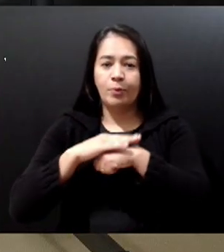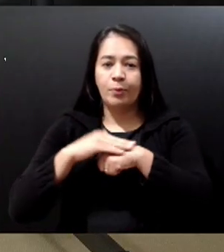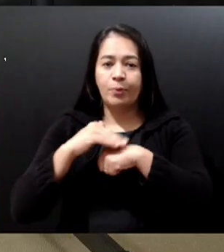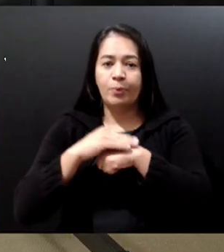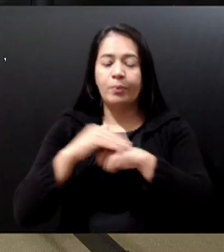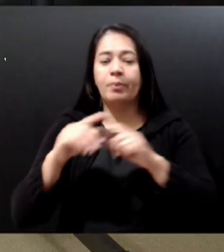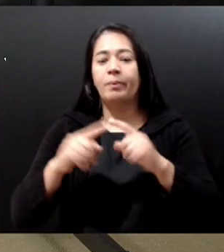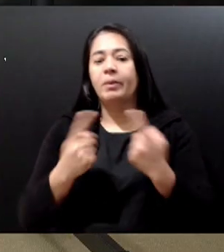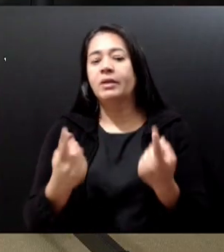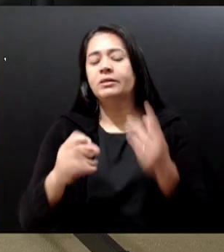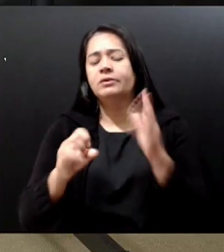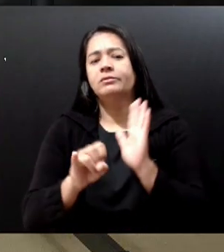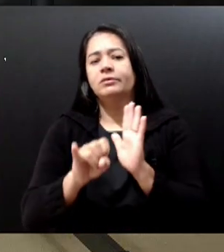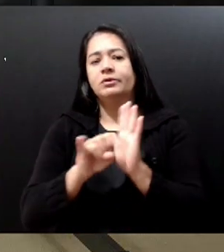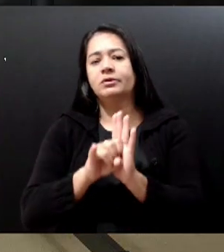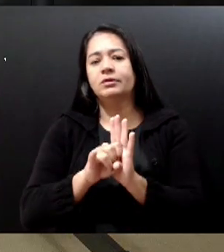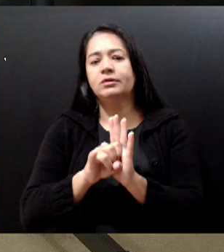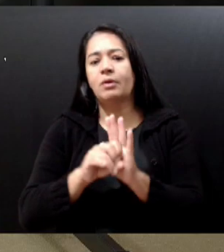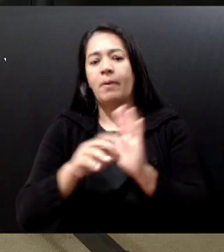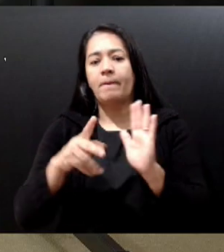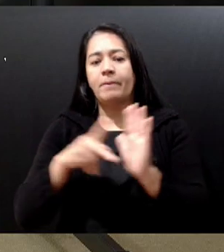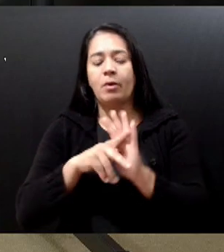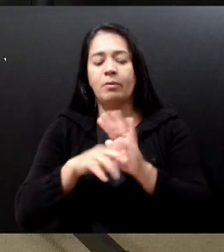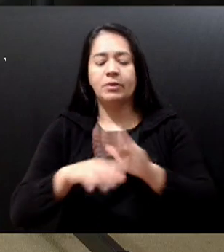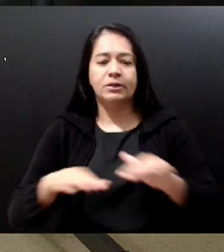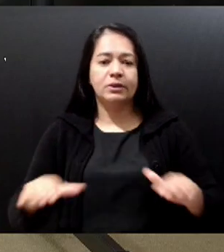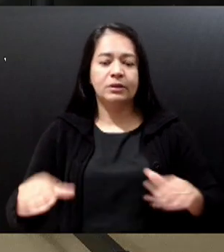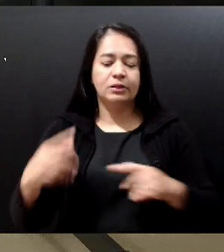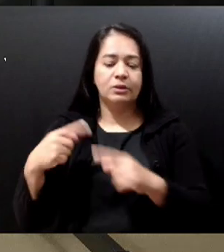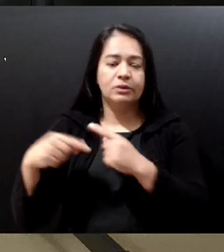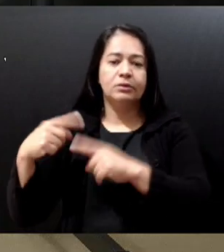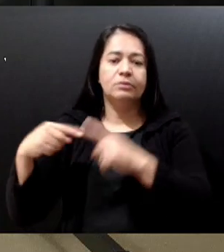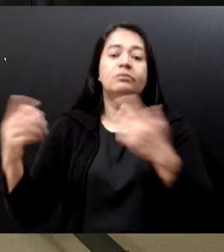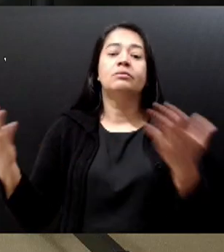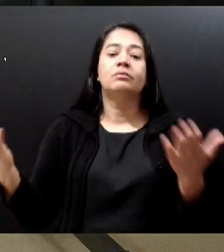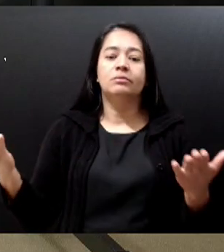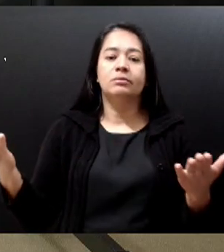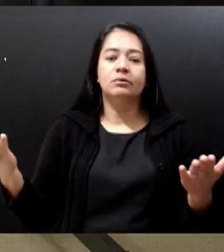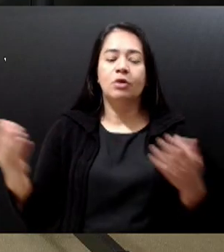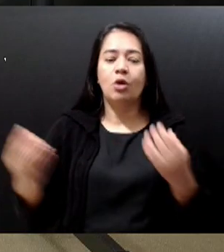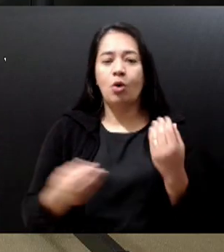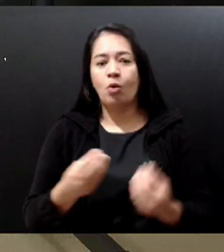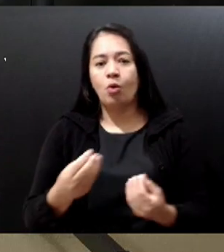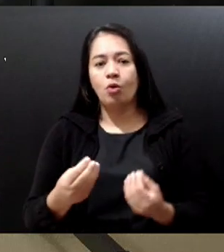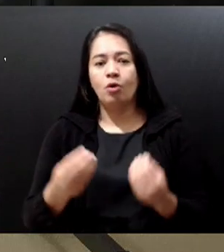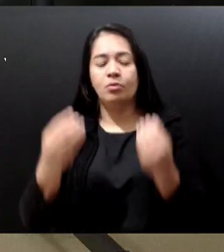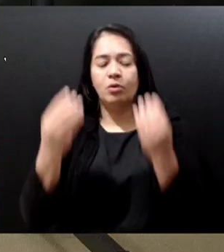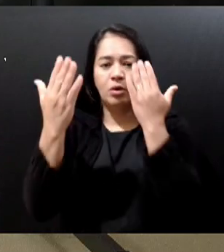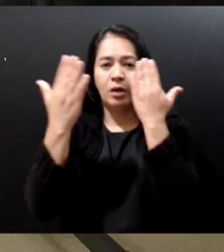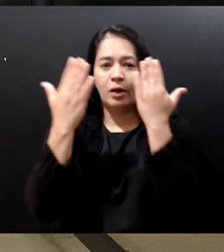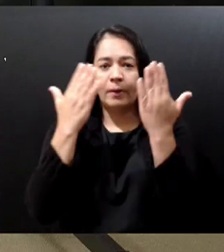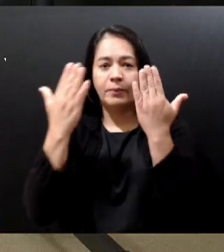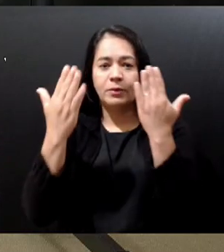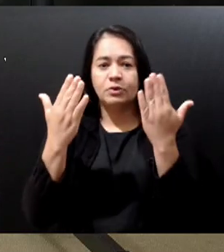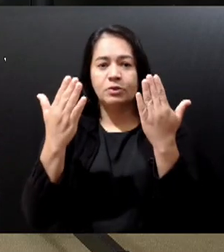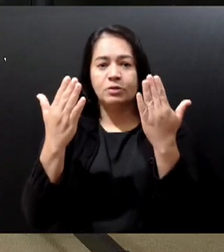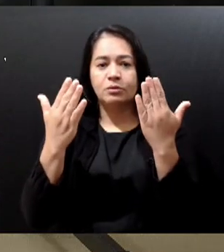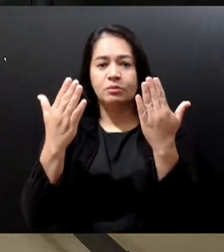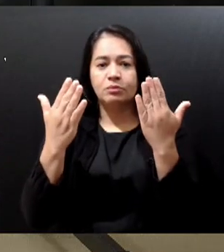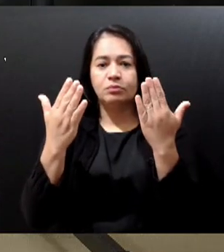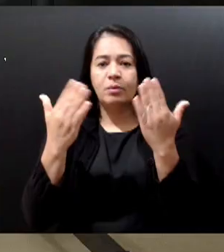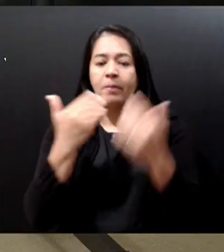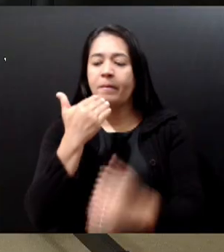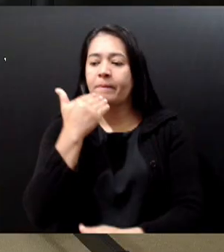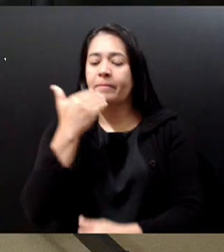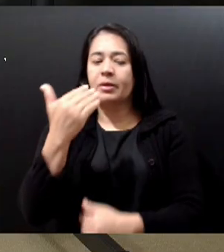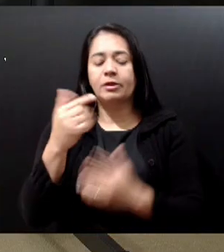que está em desenvolvimento, né, como que a psicologia, pede que seja